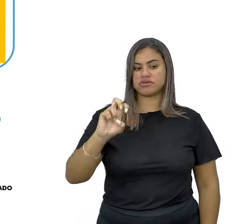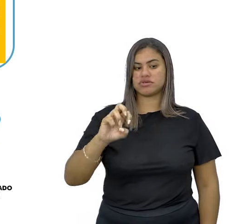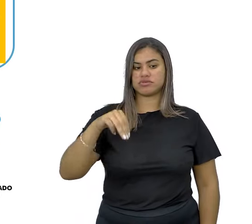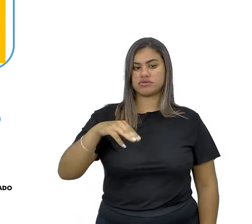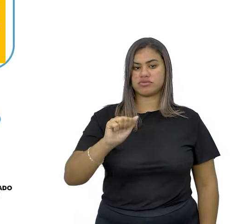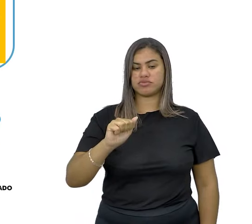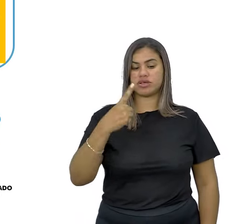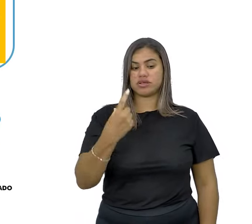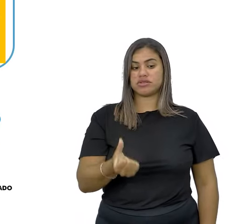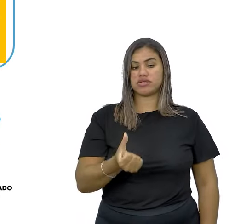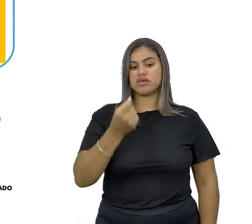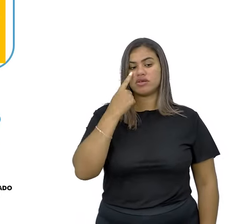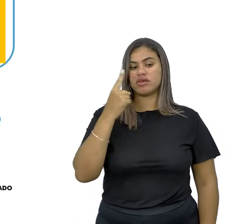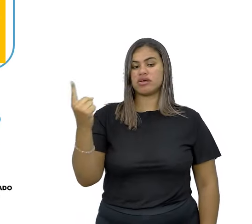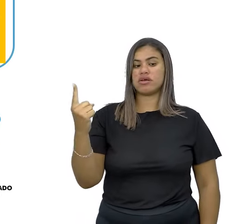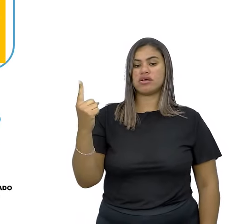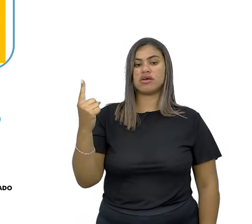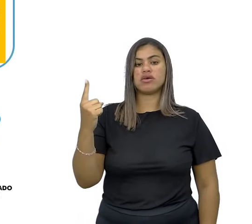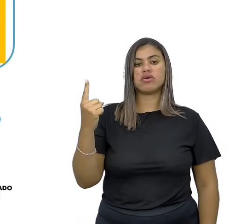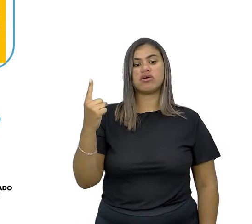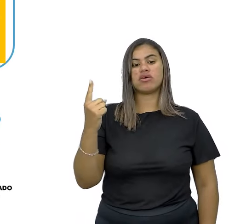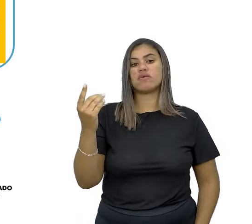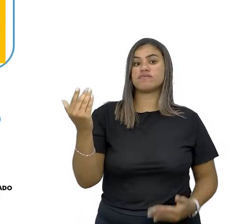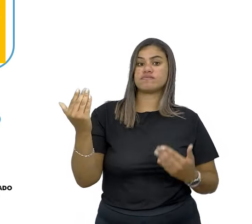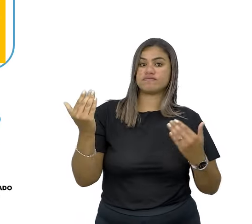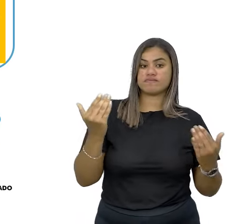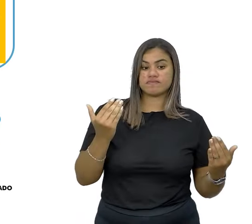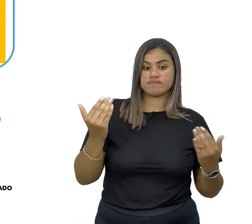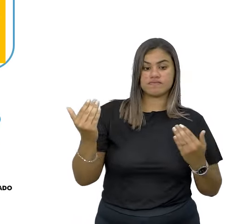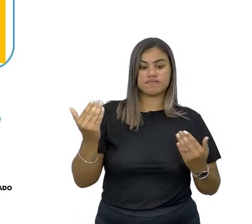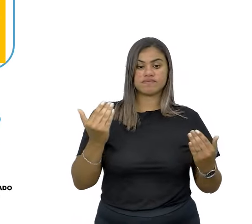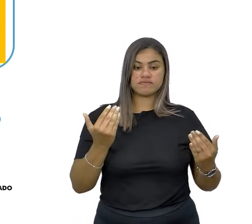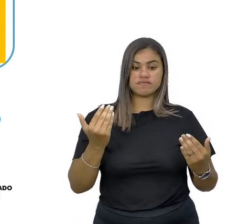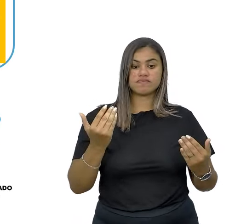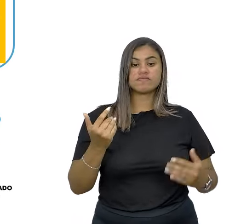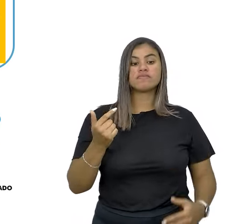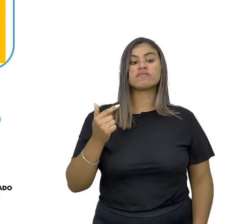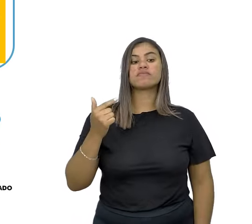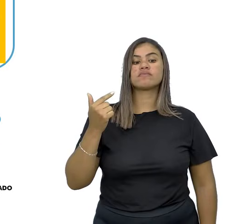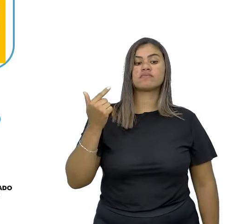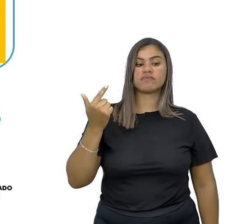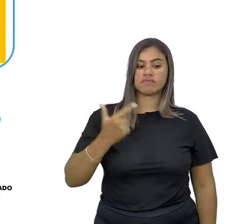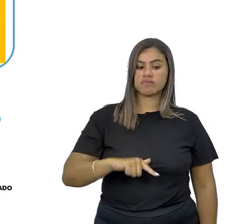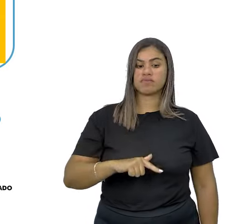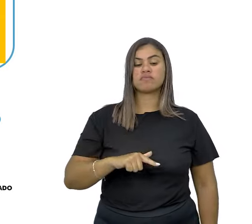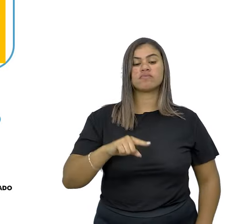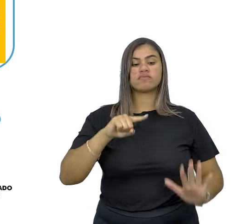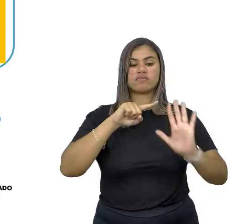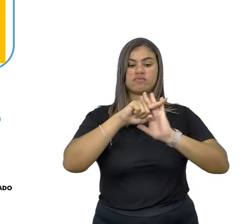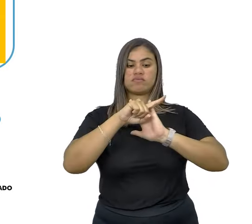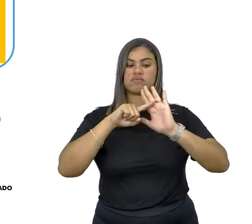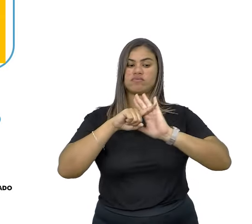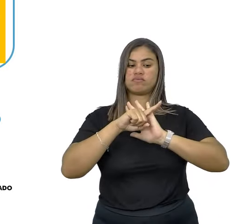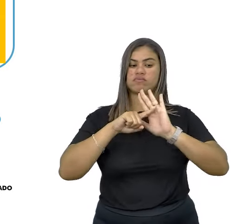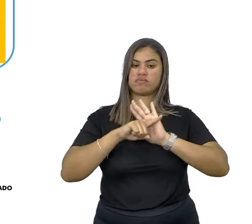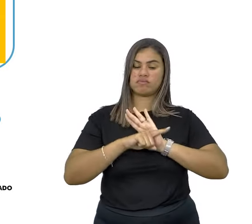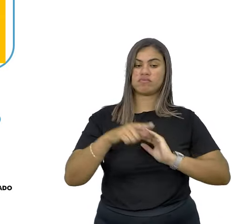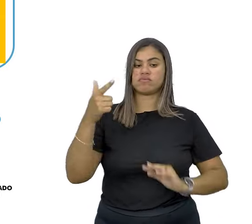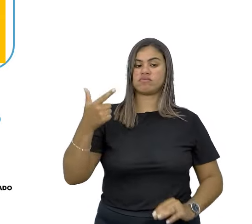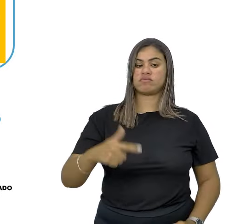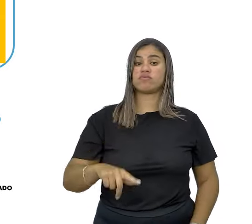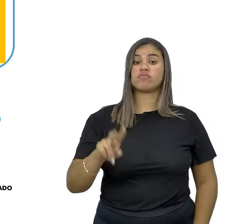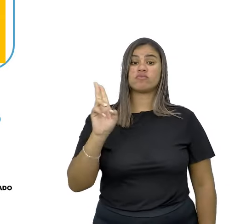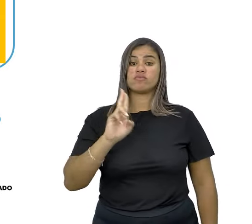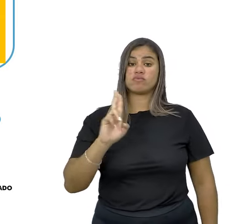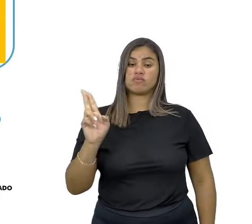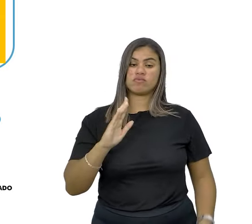EF05MA16? Olha lá, eu tenho o verbo associar, eu tenho o verbo analisar, eu tenho o verbo nomear